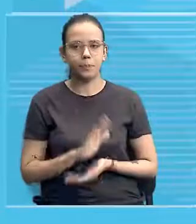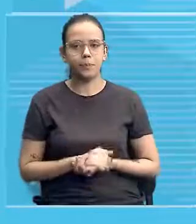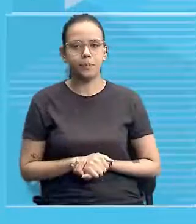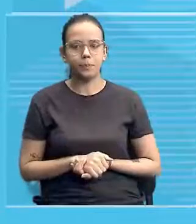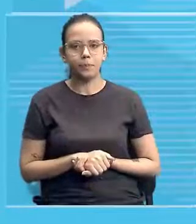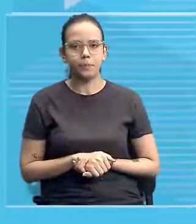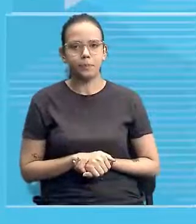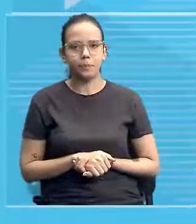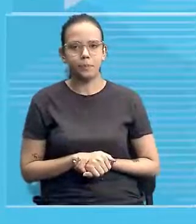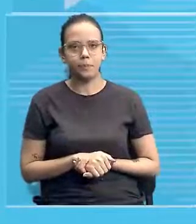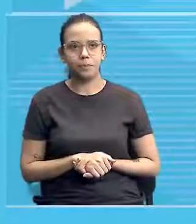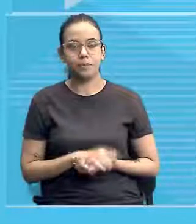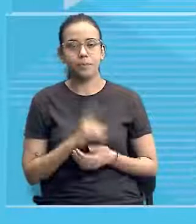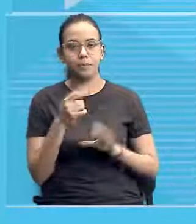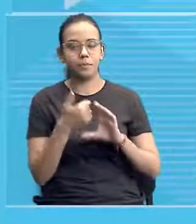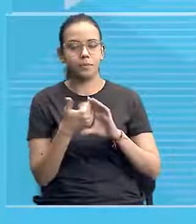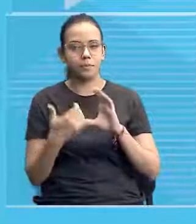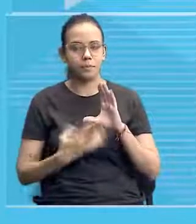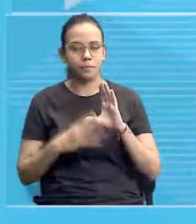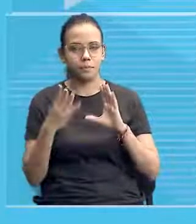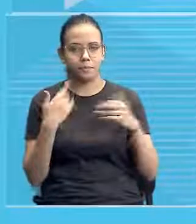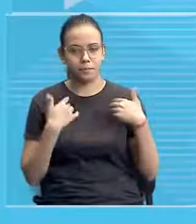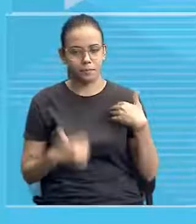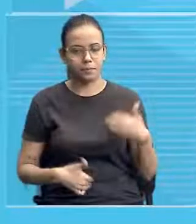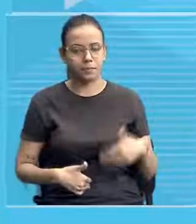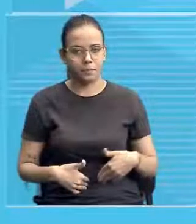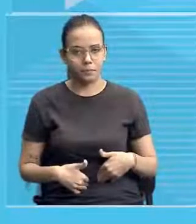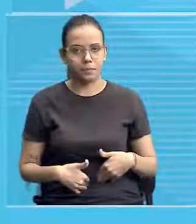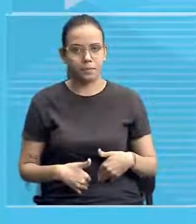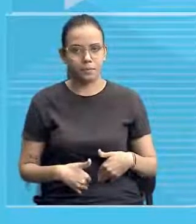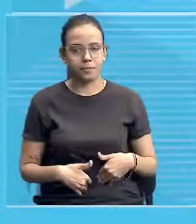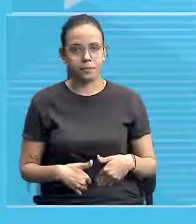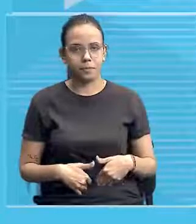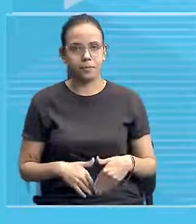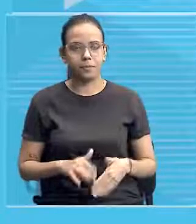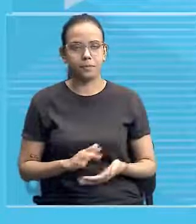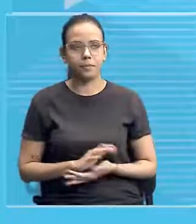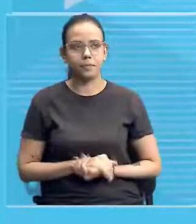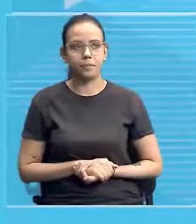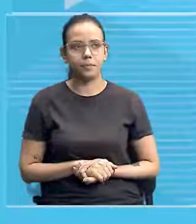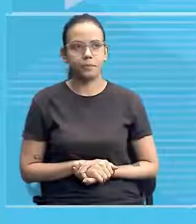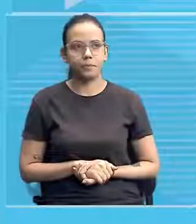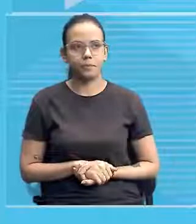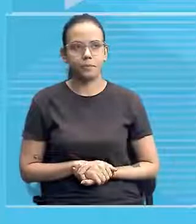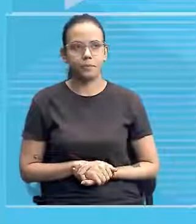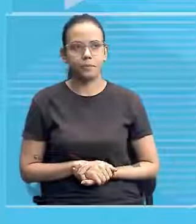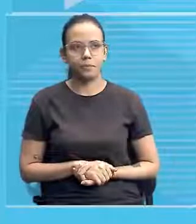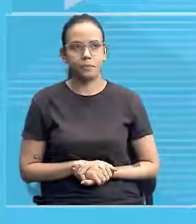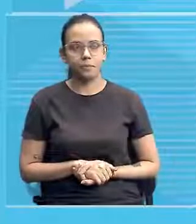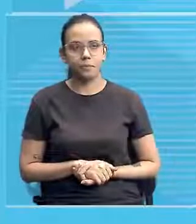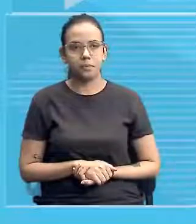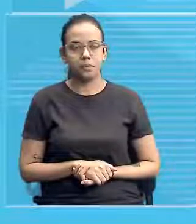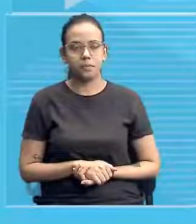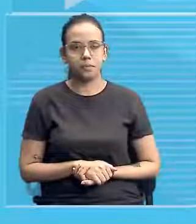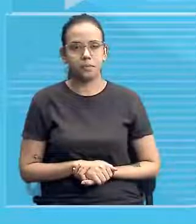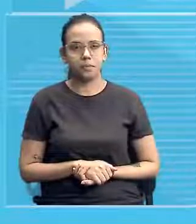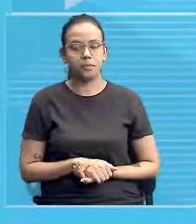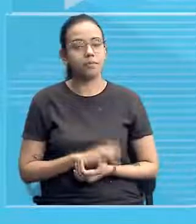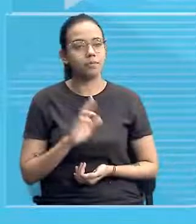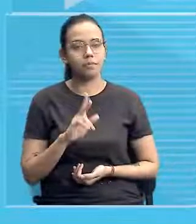são os traços biológicos. E nem sempre a